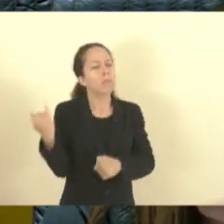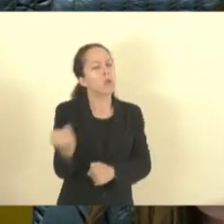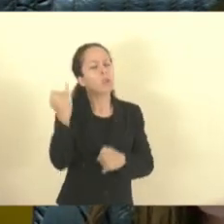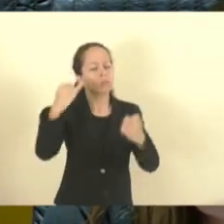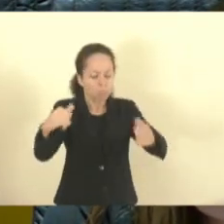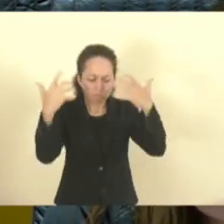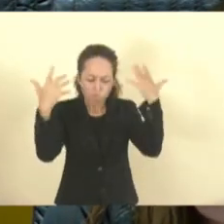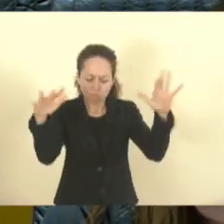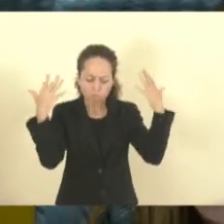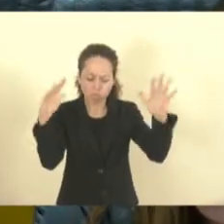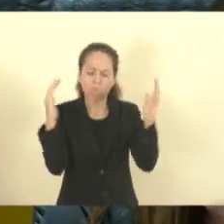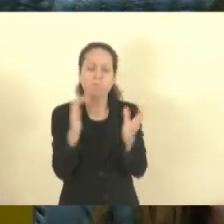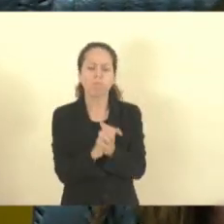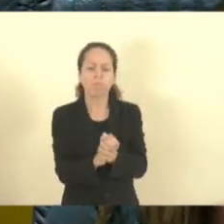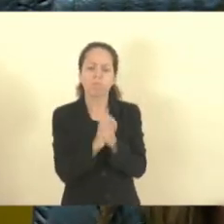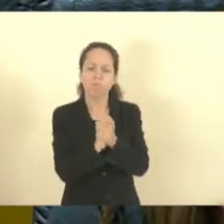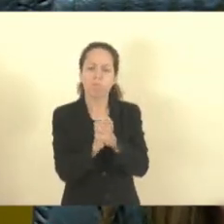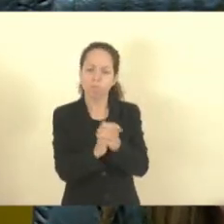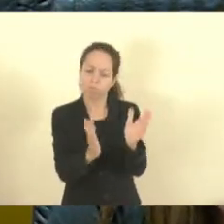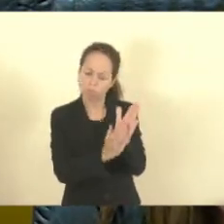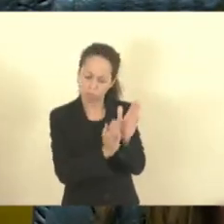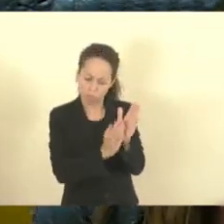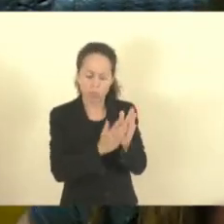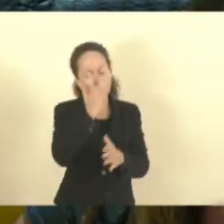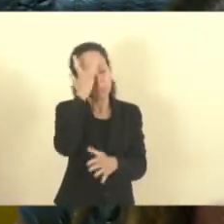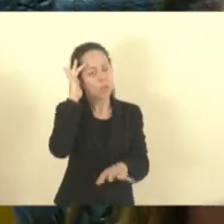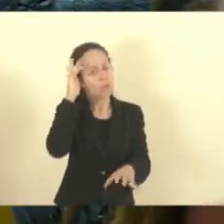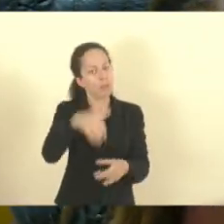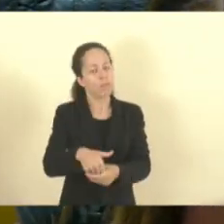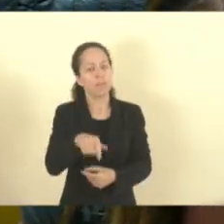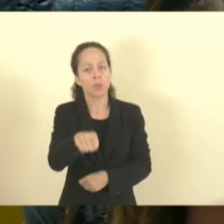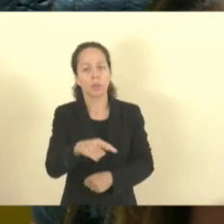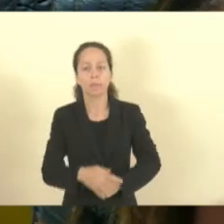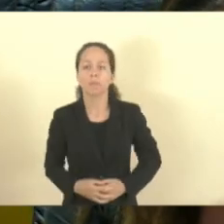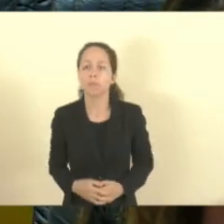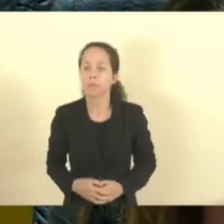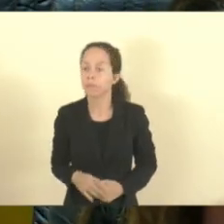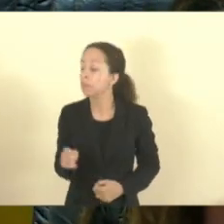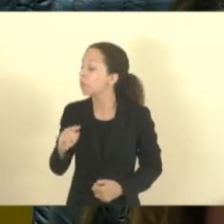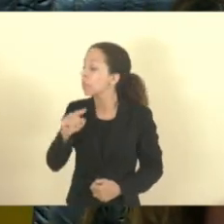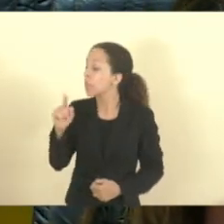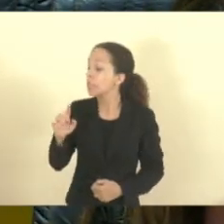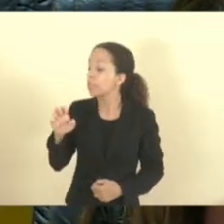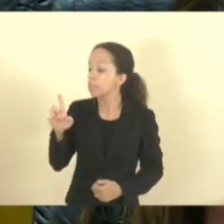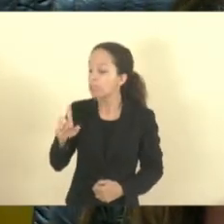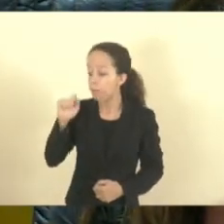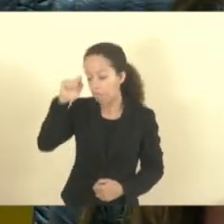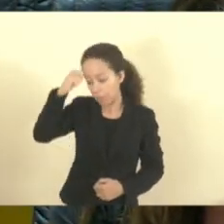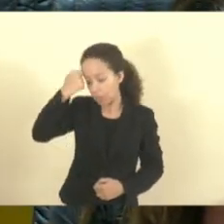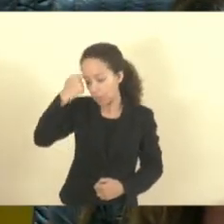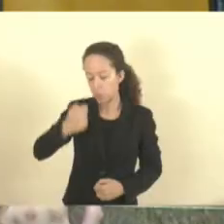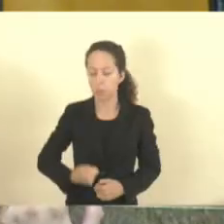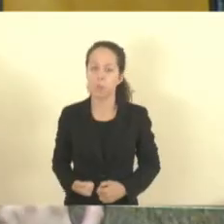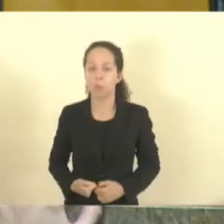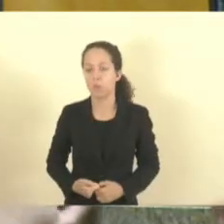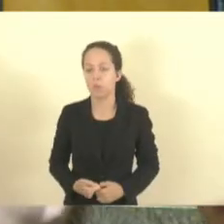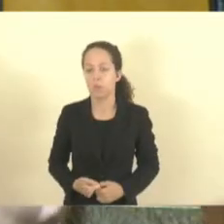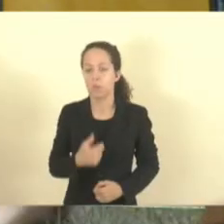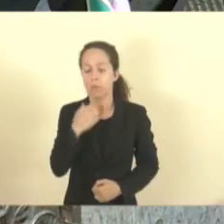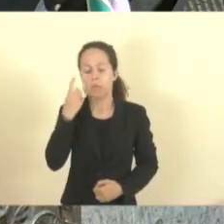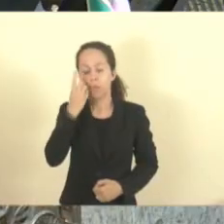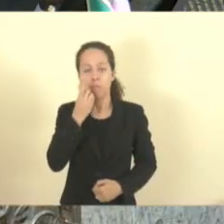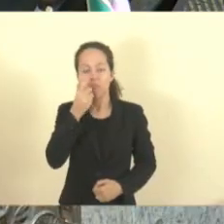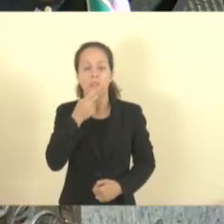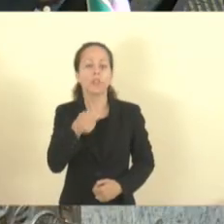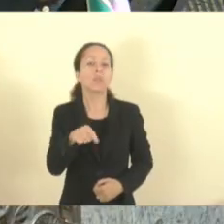deputados de votar sim nesse projeto. Muito obrigado, deputado Zé Preto. Deputado Zé Preto, esse projeto, na verdade, é para